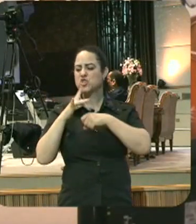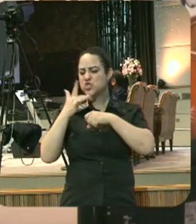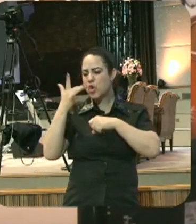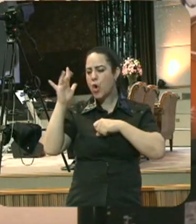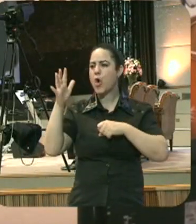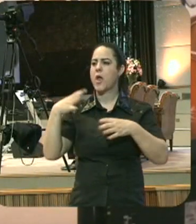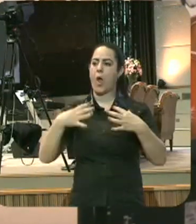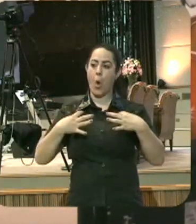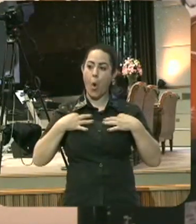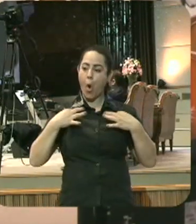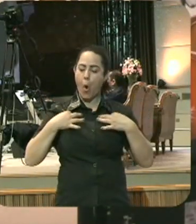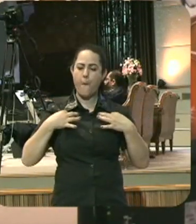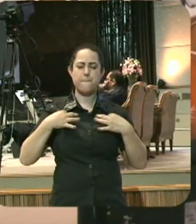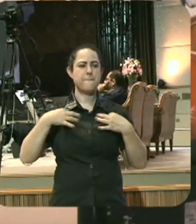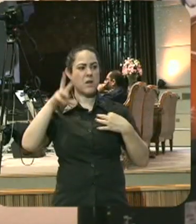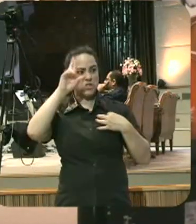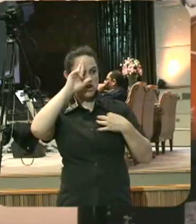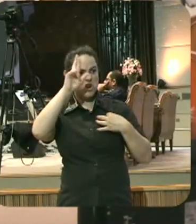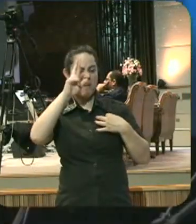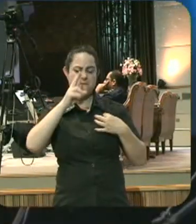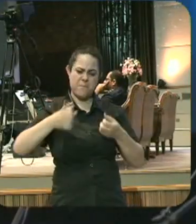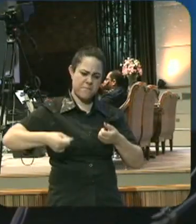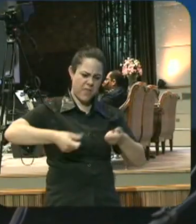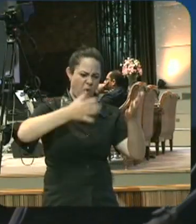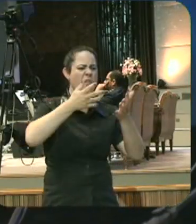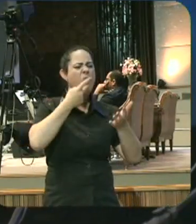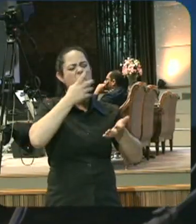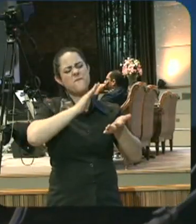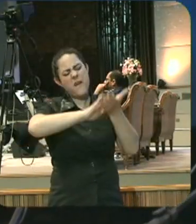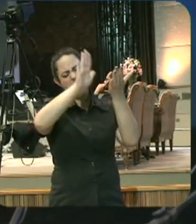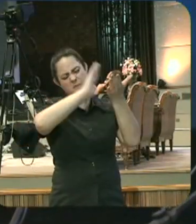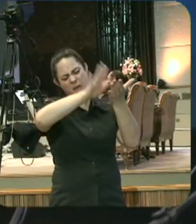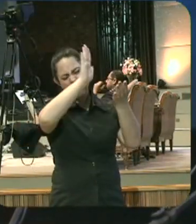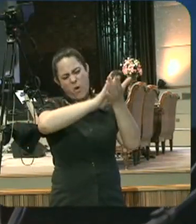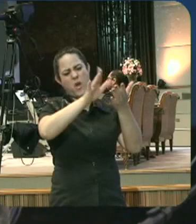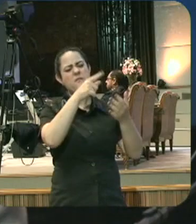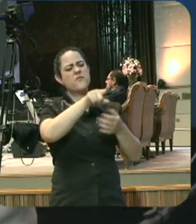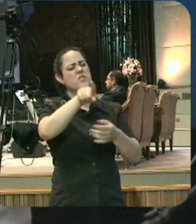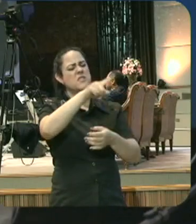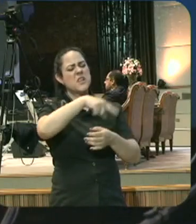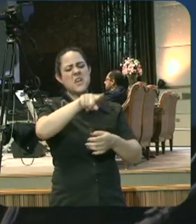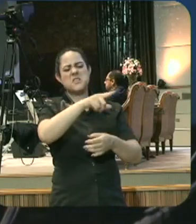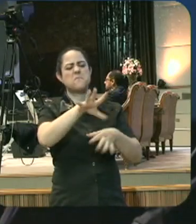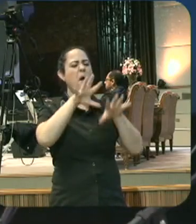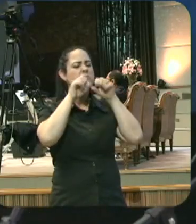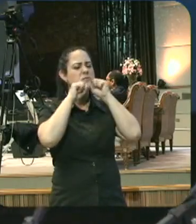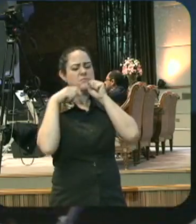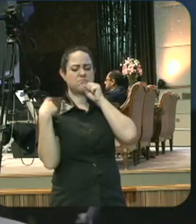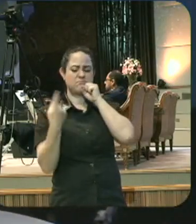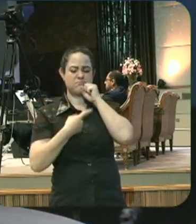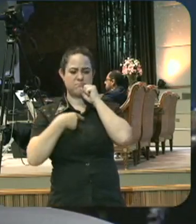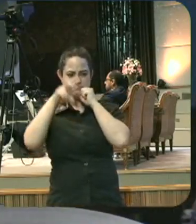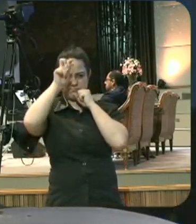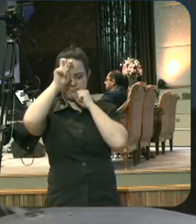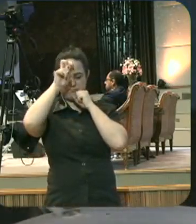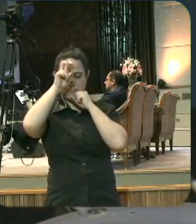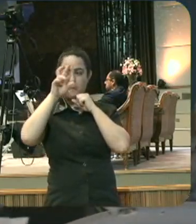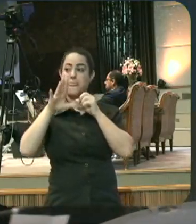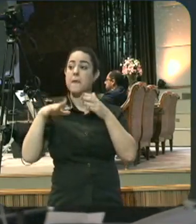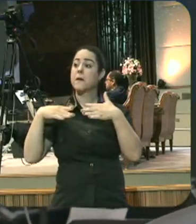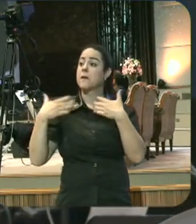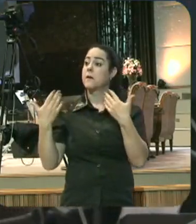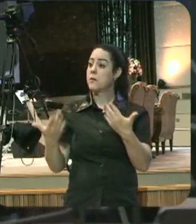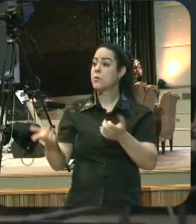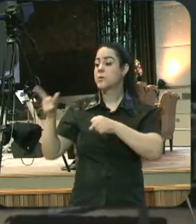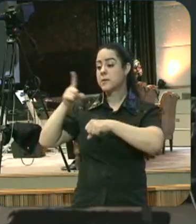dando, e foram mandando embora: sai logo daqui, porque vocês são desgraça para nós. E quando chegou o